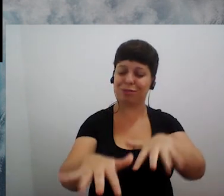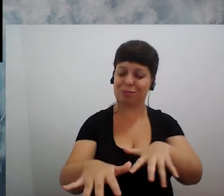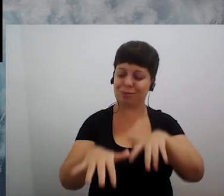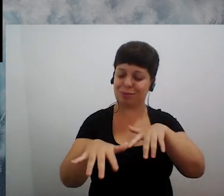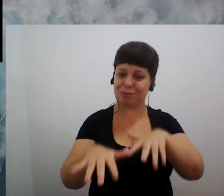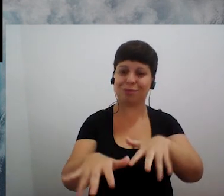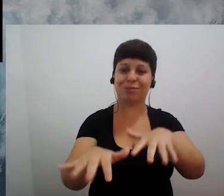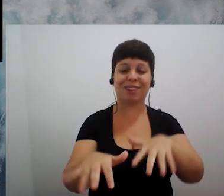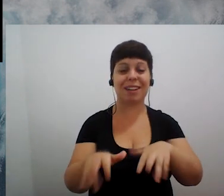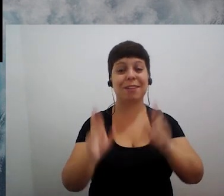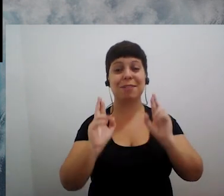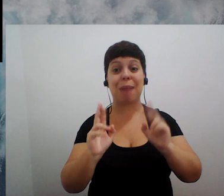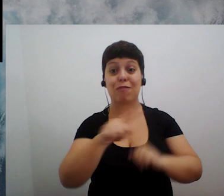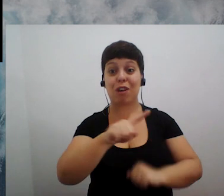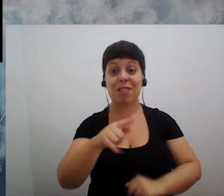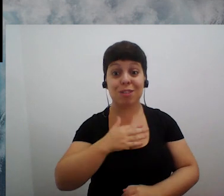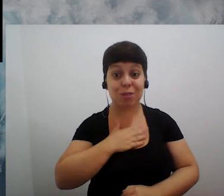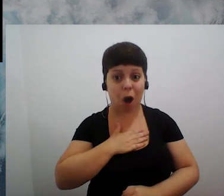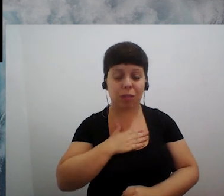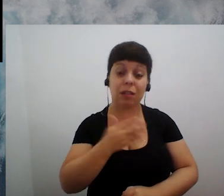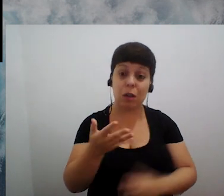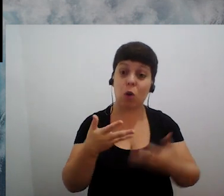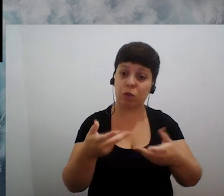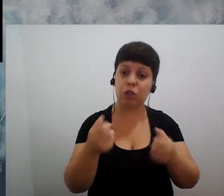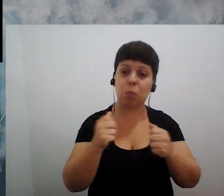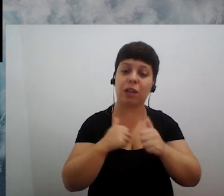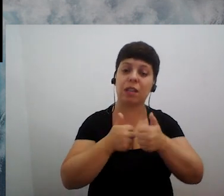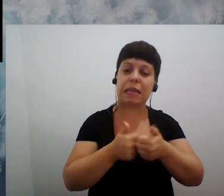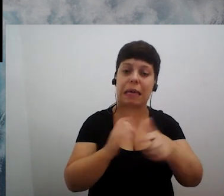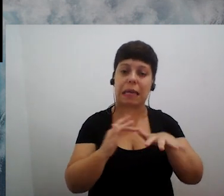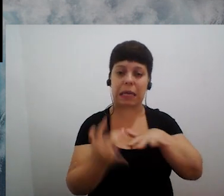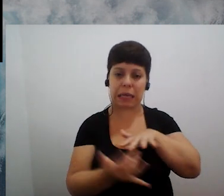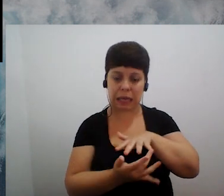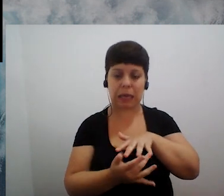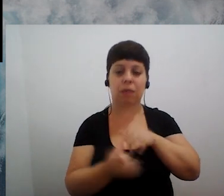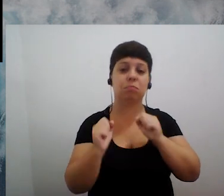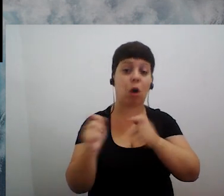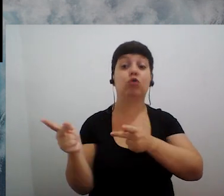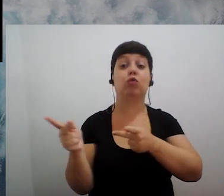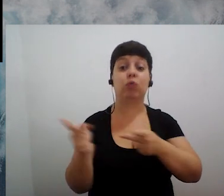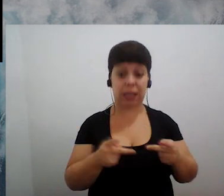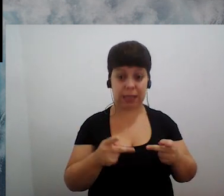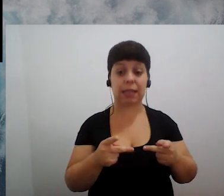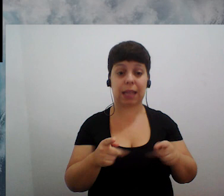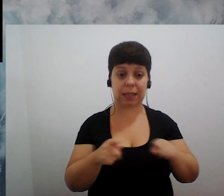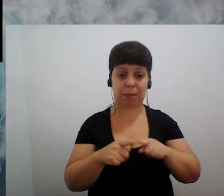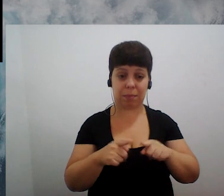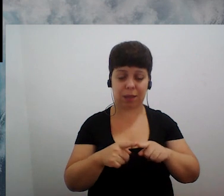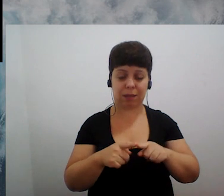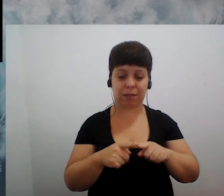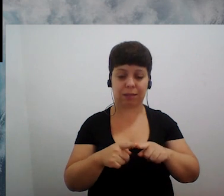vocês tenham gostado e fica o convite para seguirem as nossas redes sociais, nos acompanharem, nos